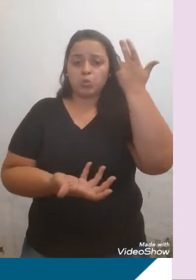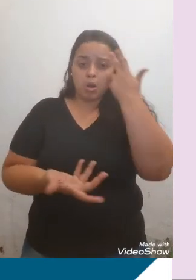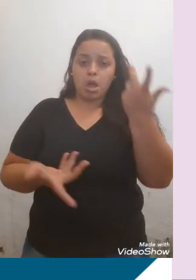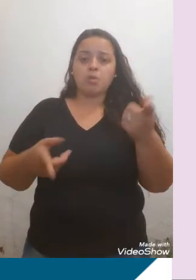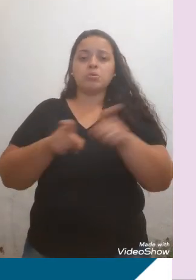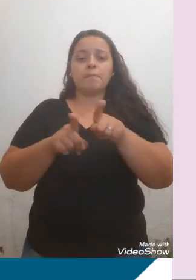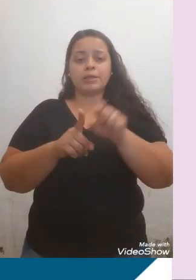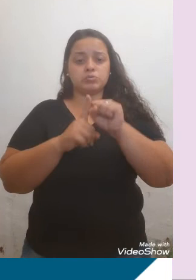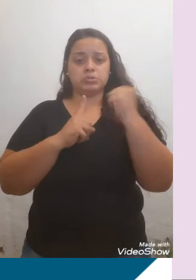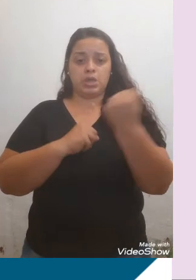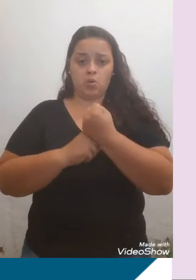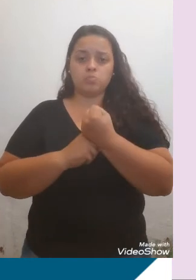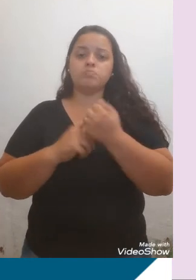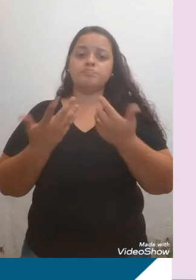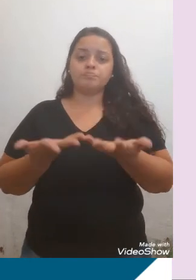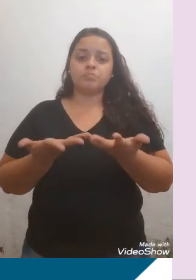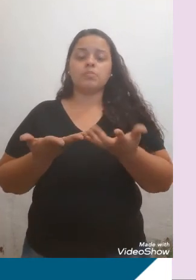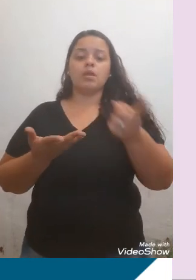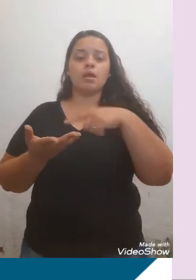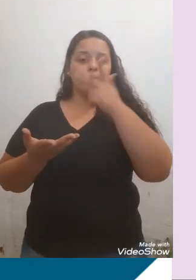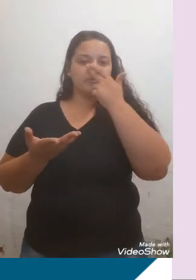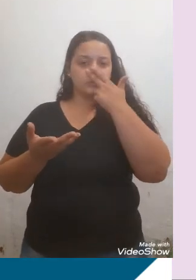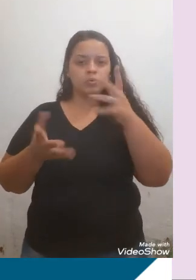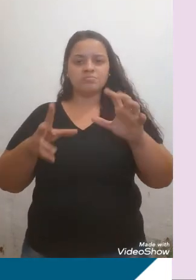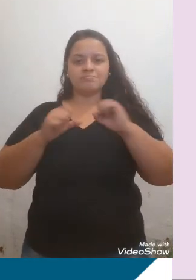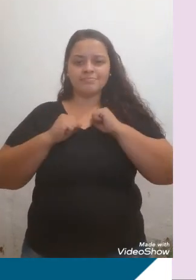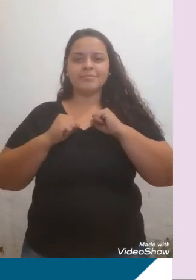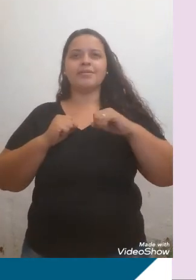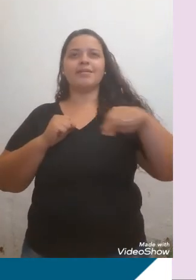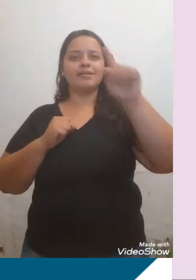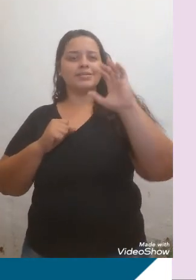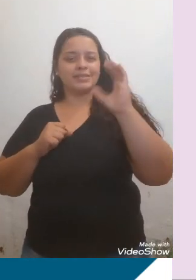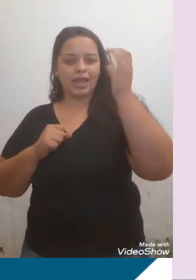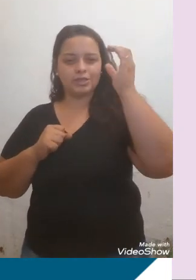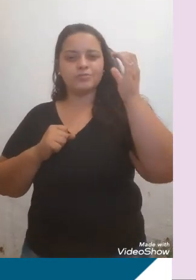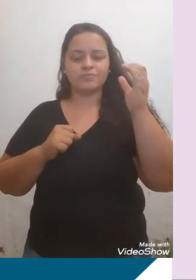também problemas e questões sociais, né? Os adeptos do cientificismo